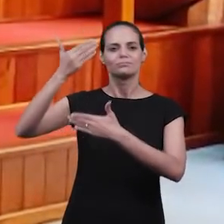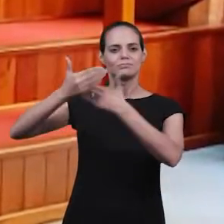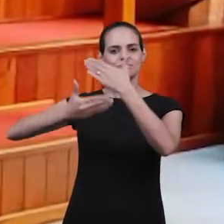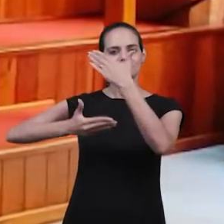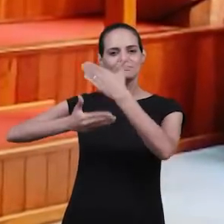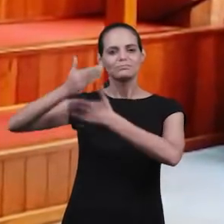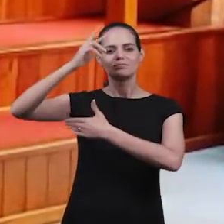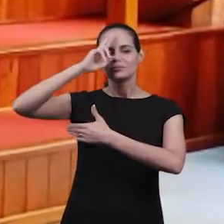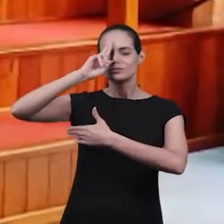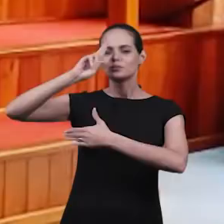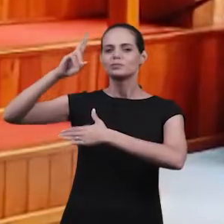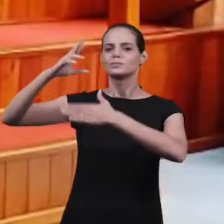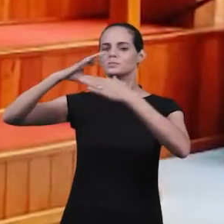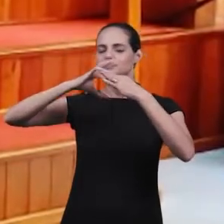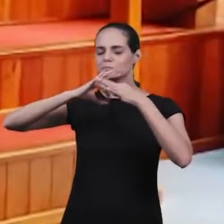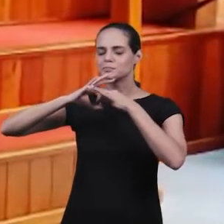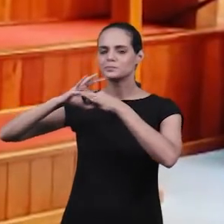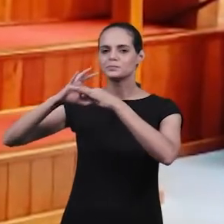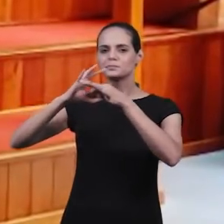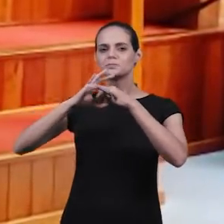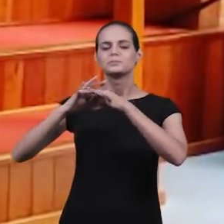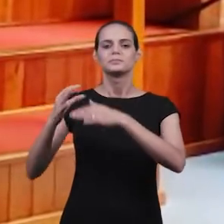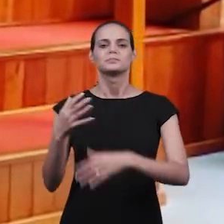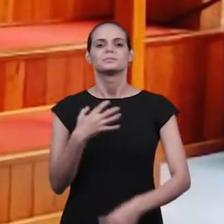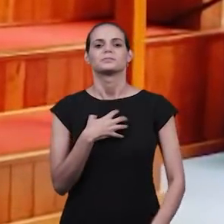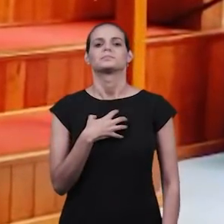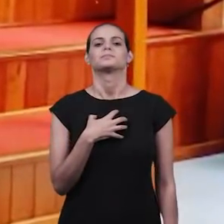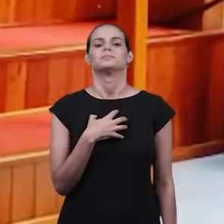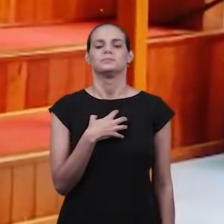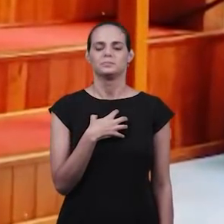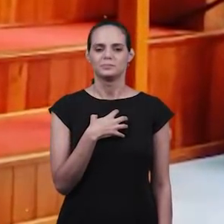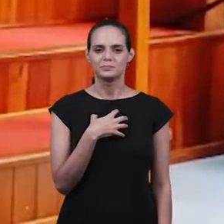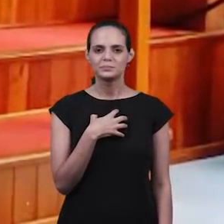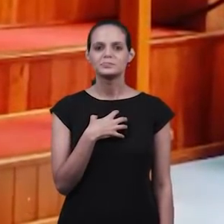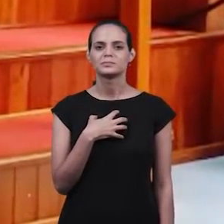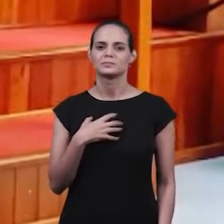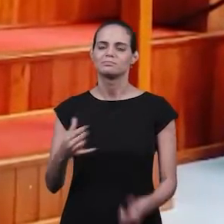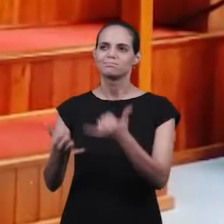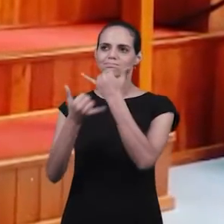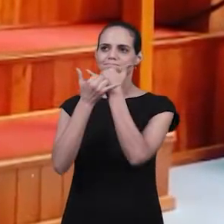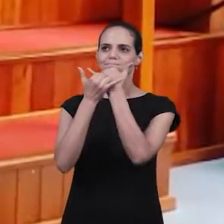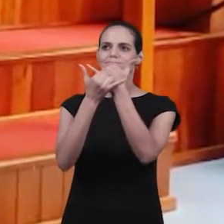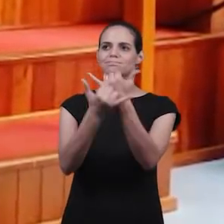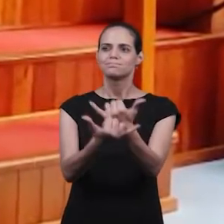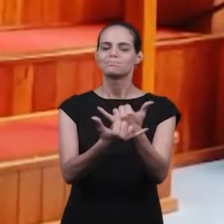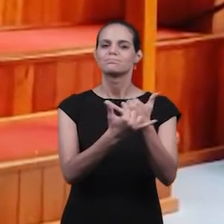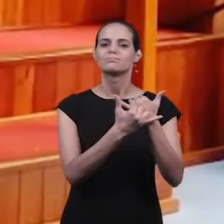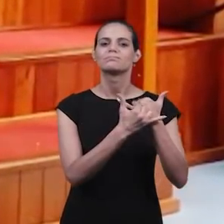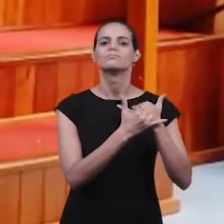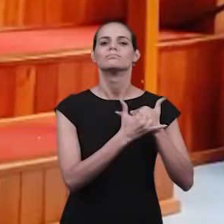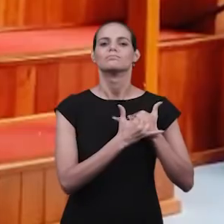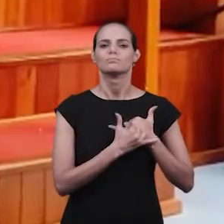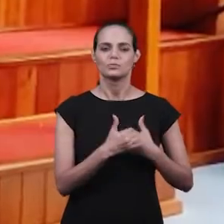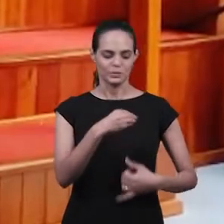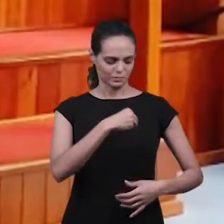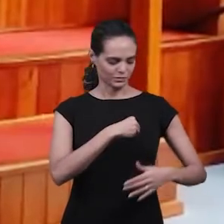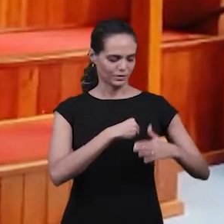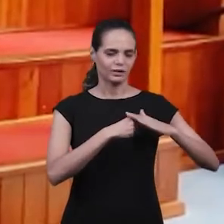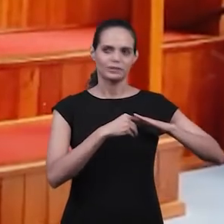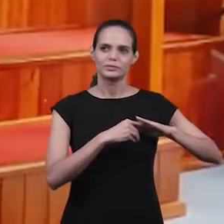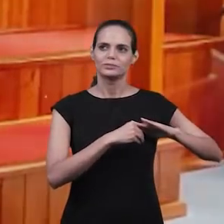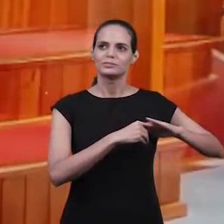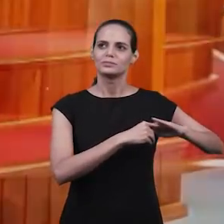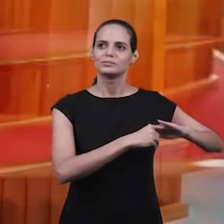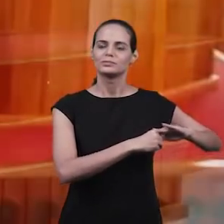permite-me que entre no Santo dos Santos,